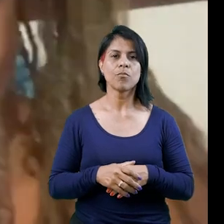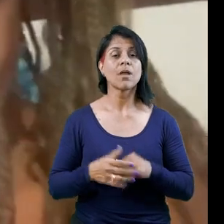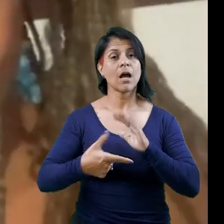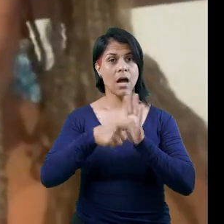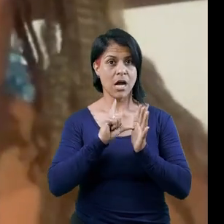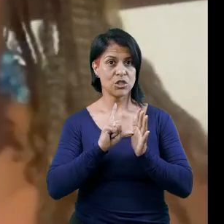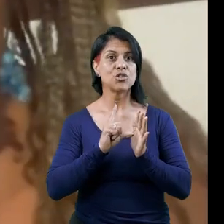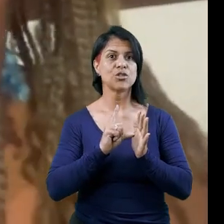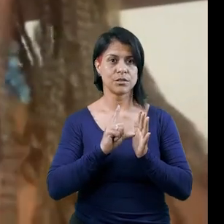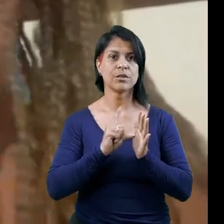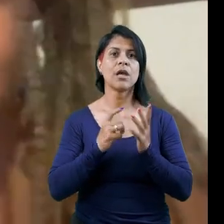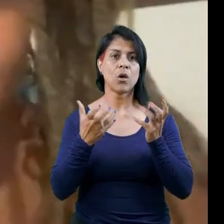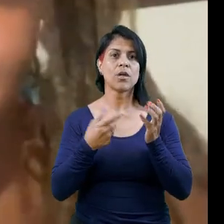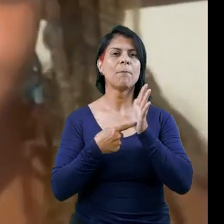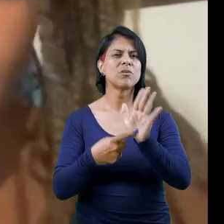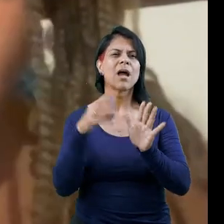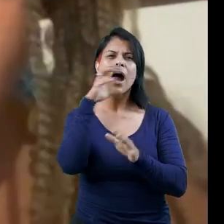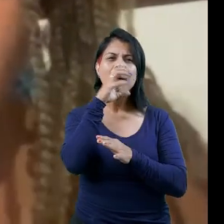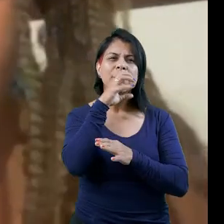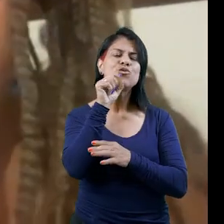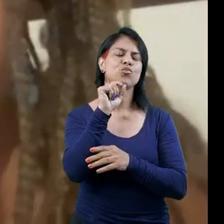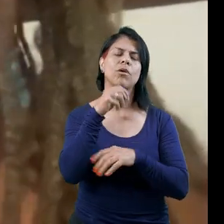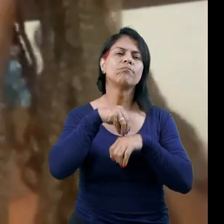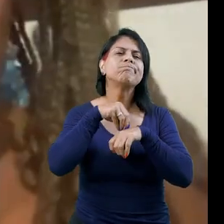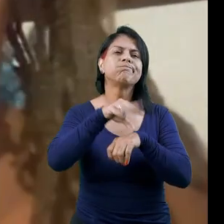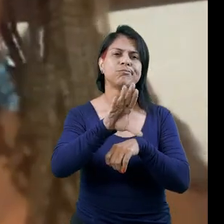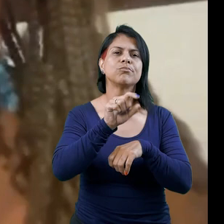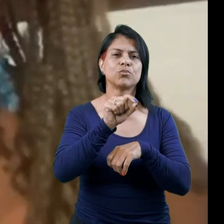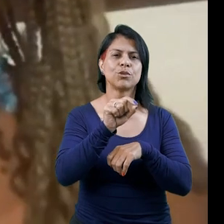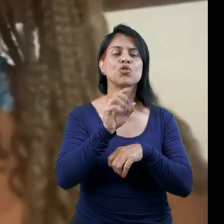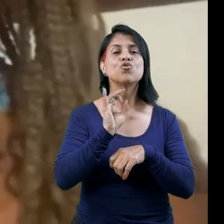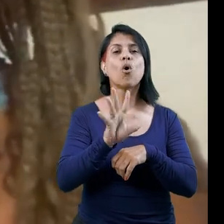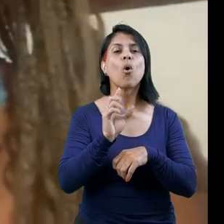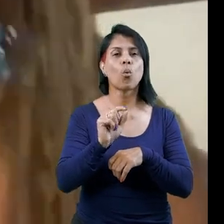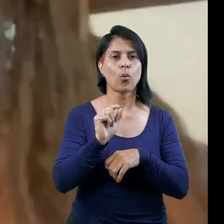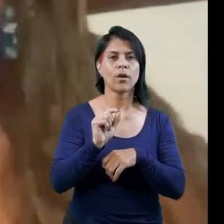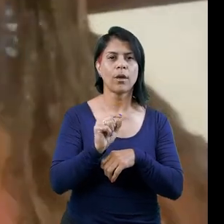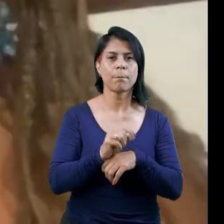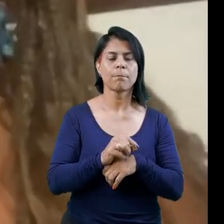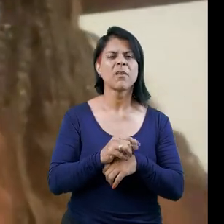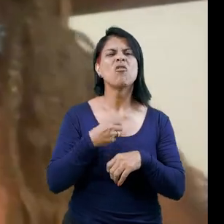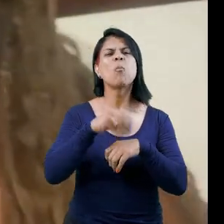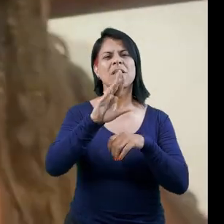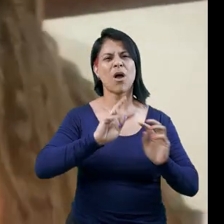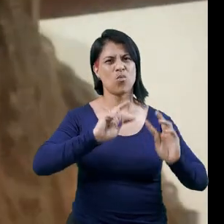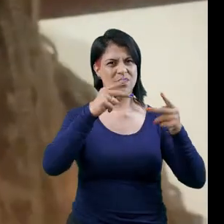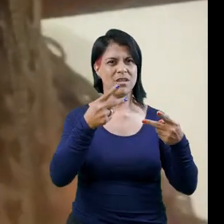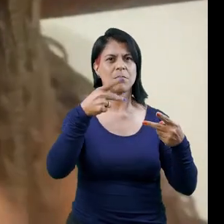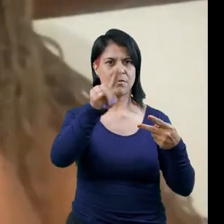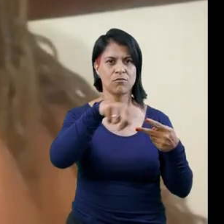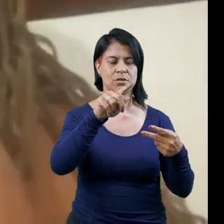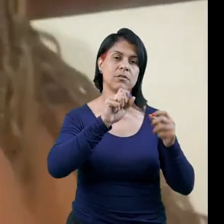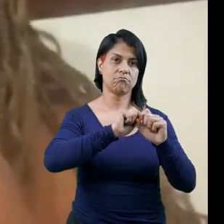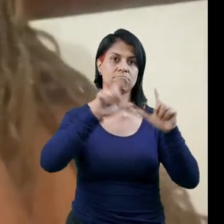Antes de encerrar, eu queria mostrar rapidinho só a... Não, vou mandar o link aqui, porque aí a gente